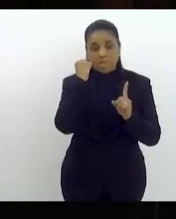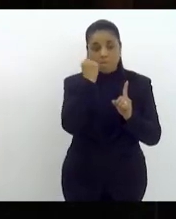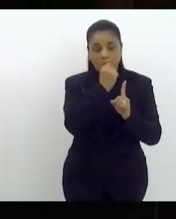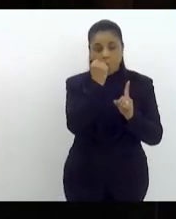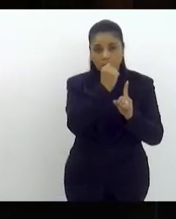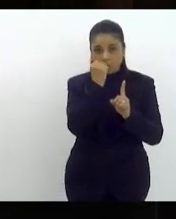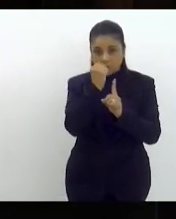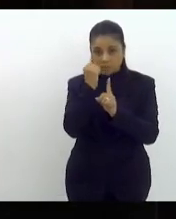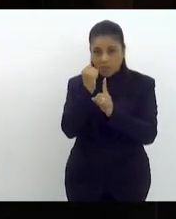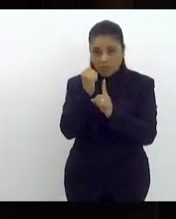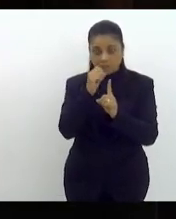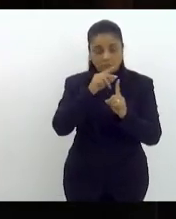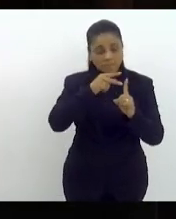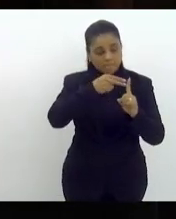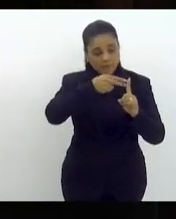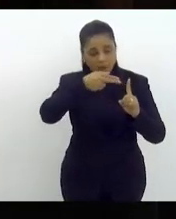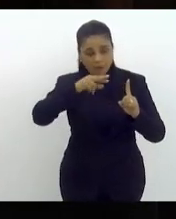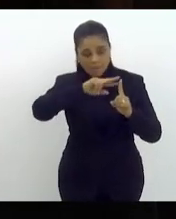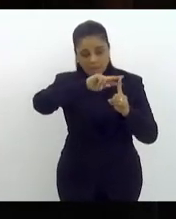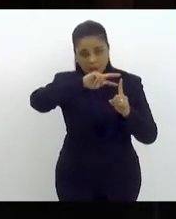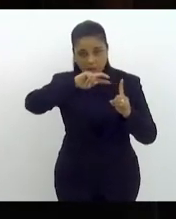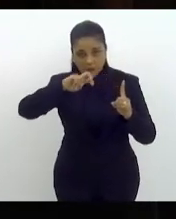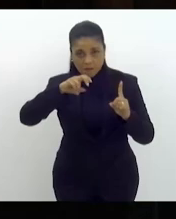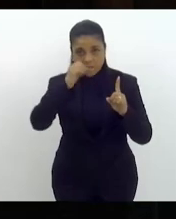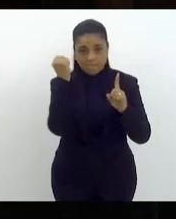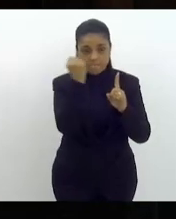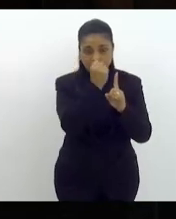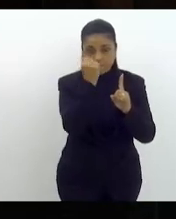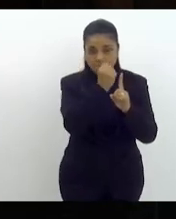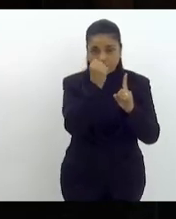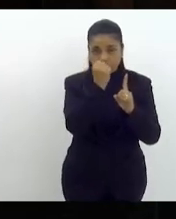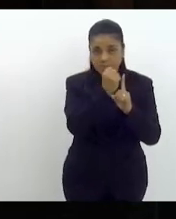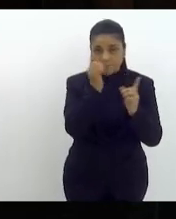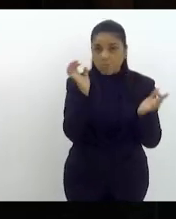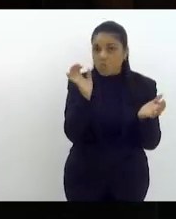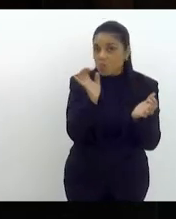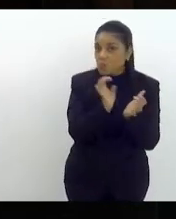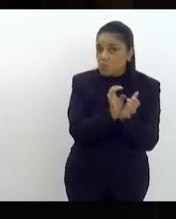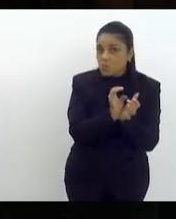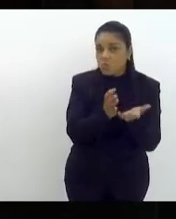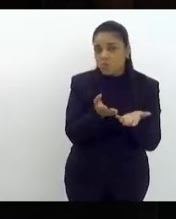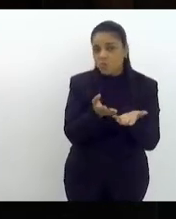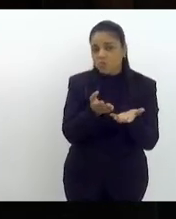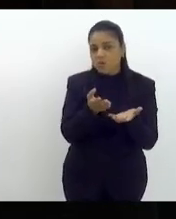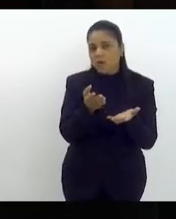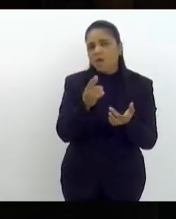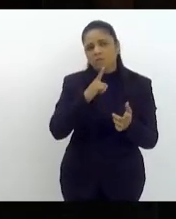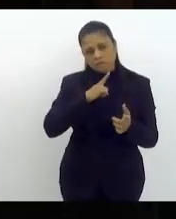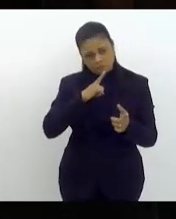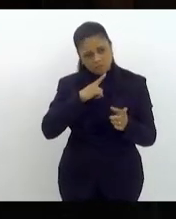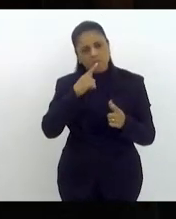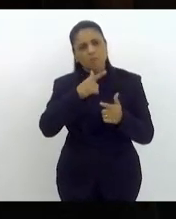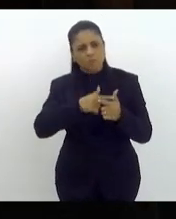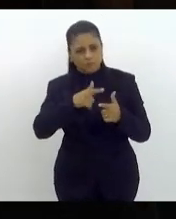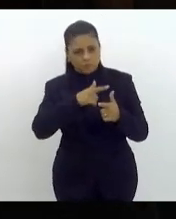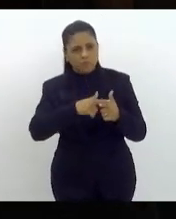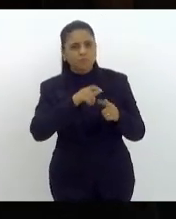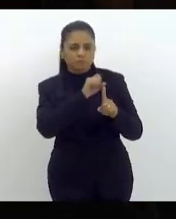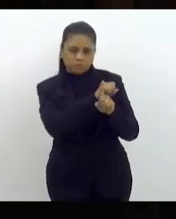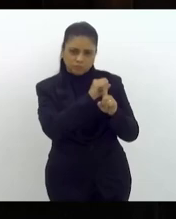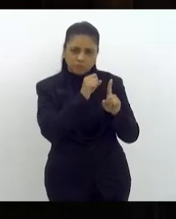entendo o problema relacionado a violência que é um problema social é um problema sociológico